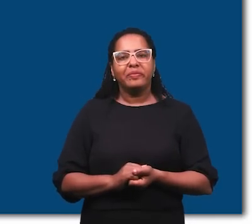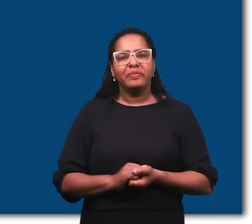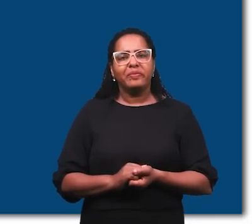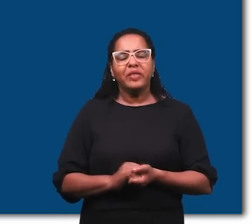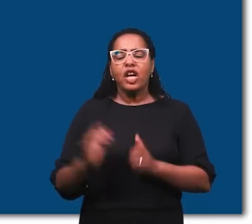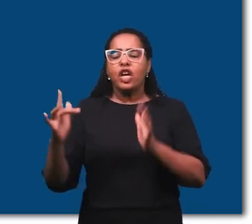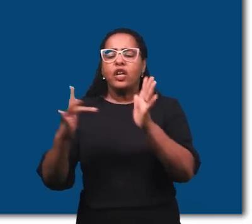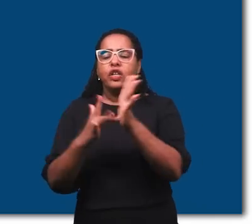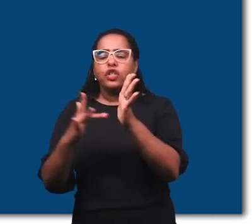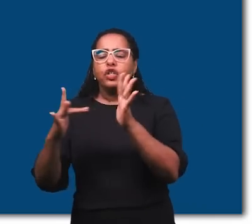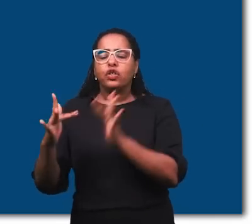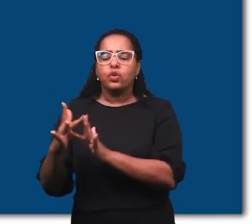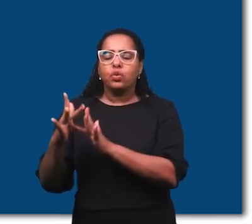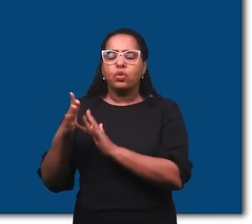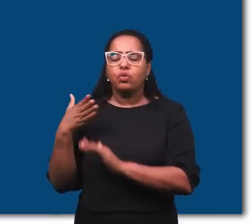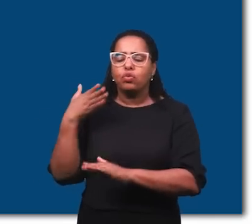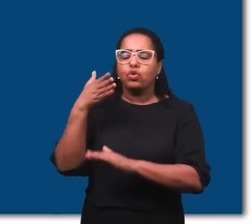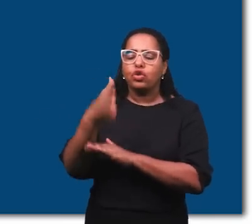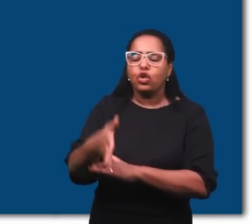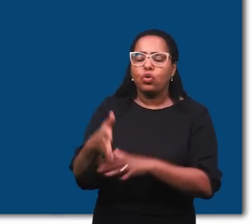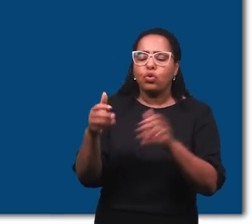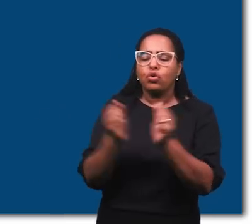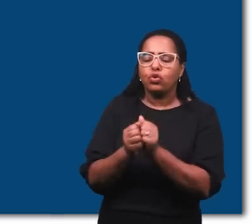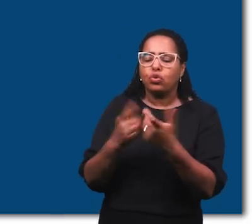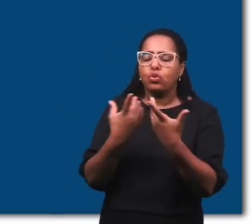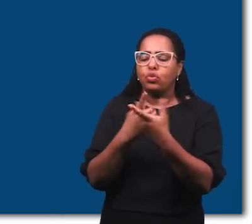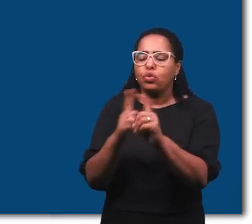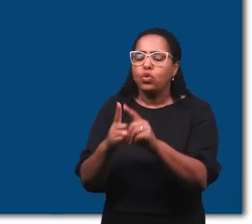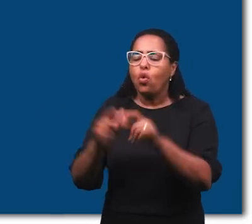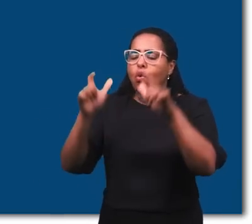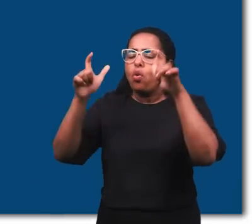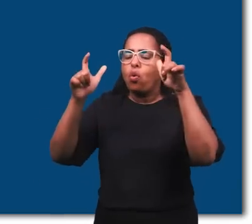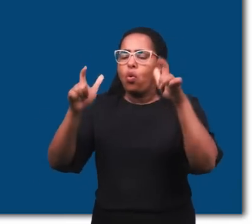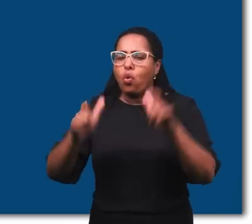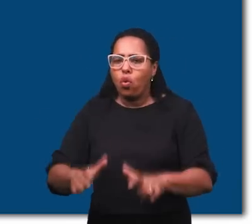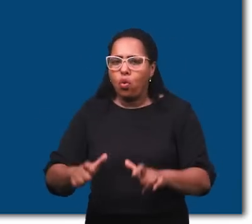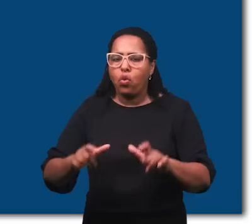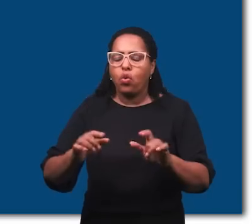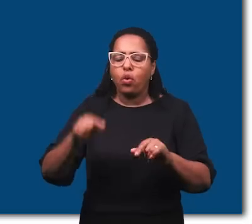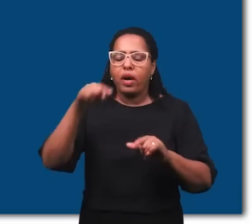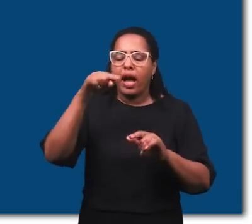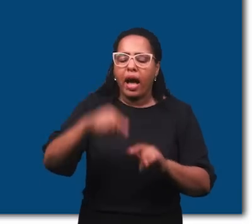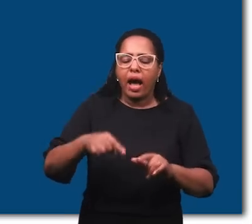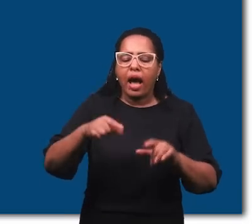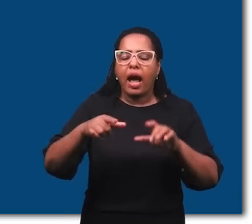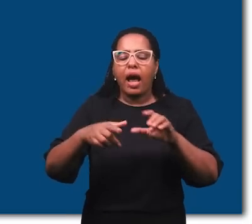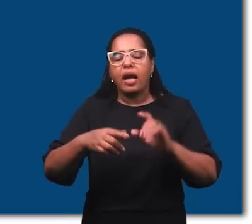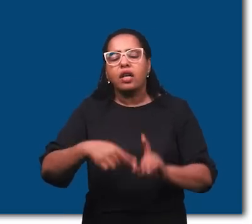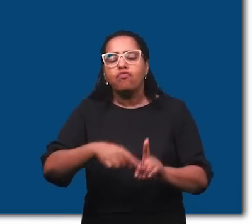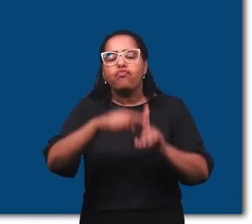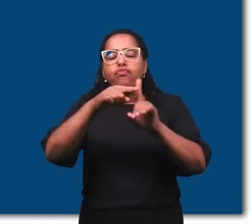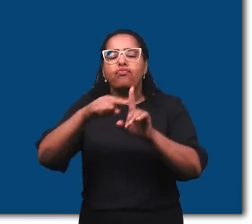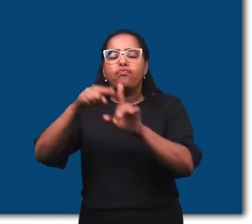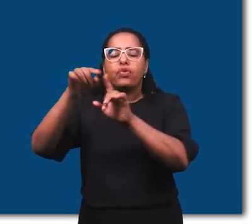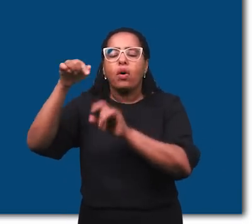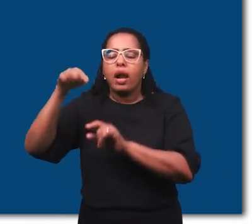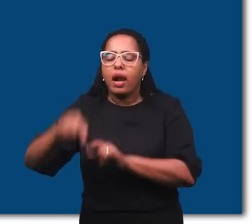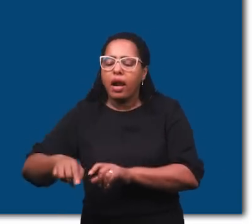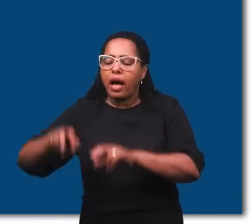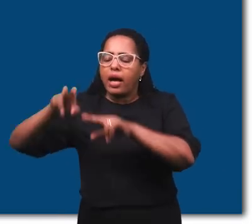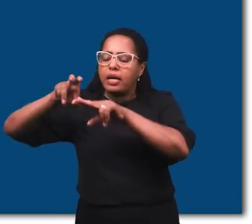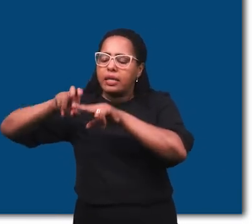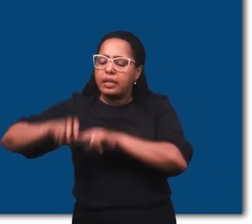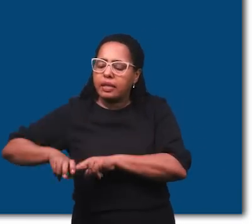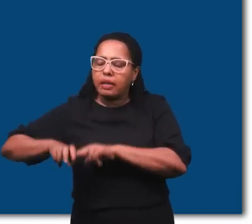chegou Jesus com eles a um lugar chamado Getsêmani e disse a seus discípulos, assentai-vos